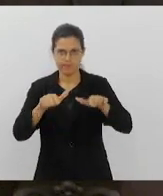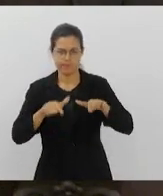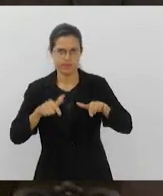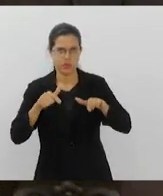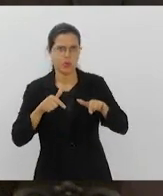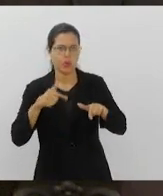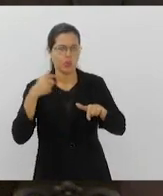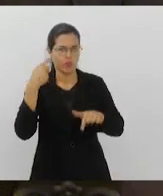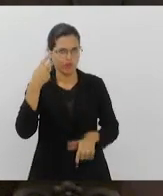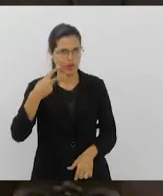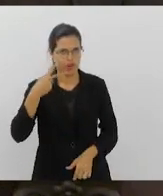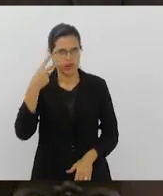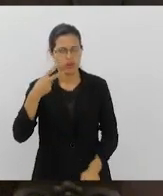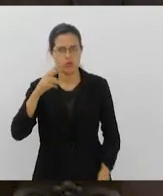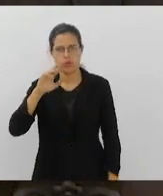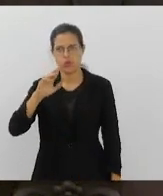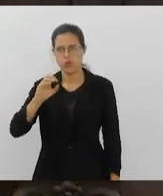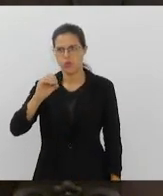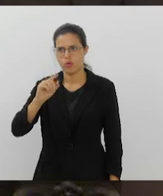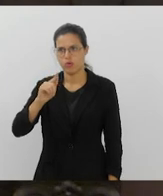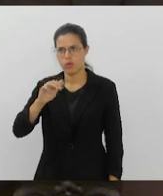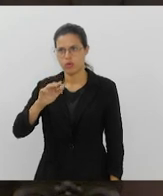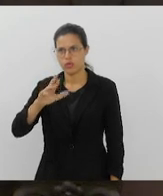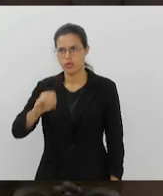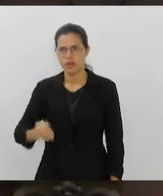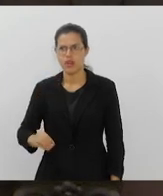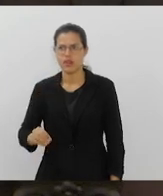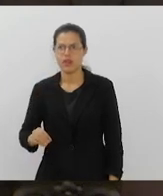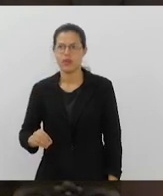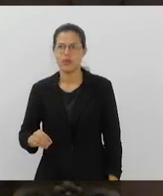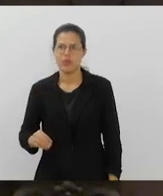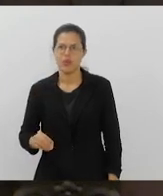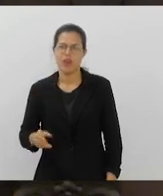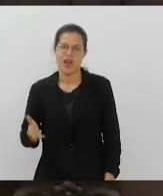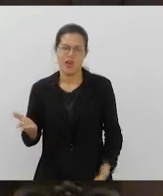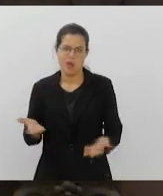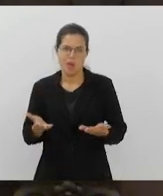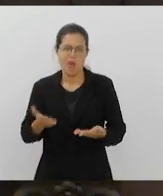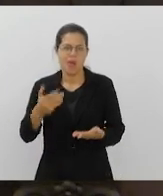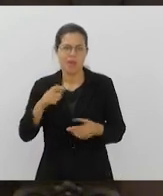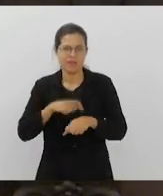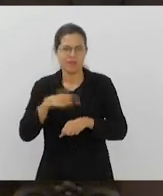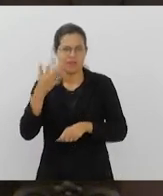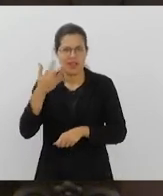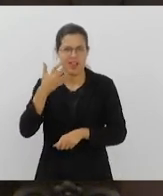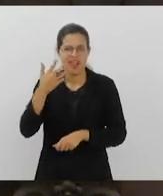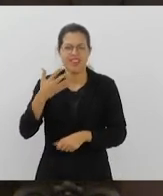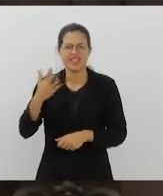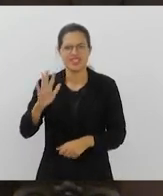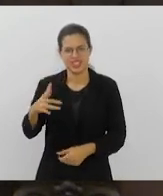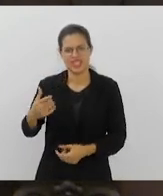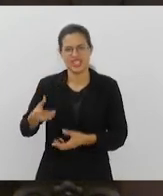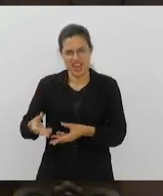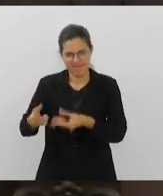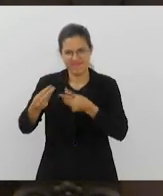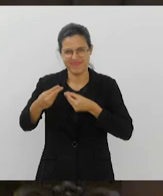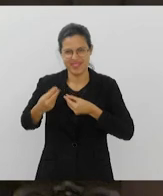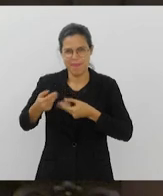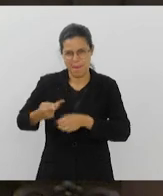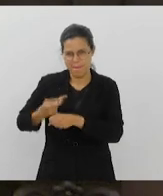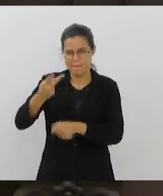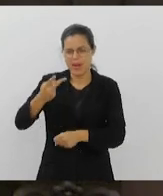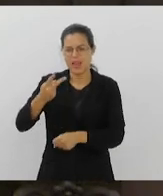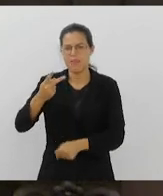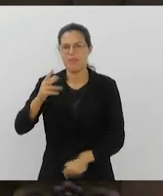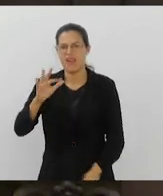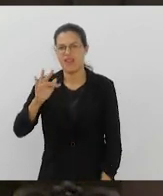eu passo a palavra à já condecorada Flavinha, Flávia Gomes, cerimonialista aqui da Assembleia Legislativa,